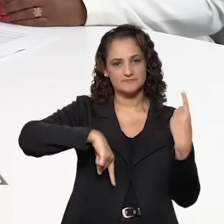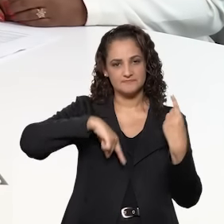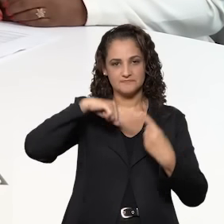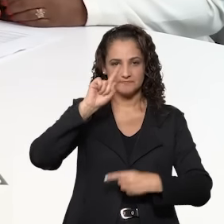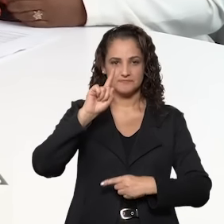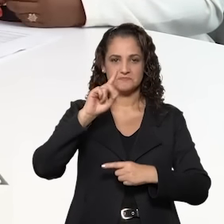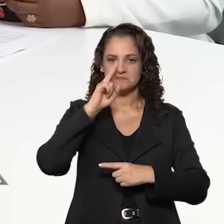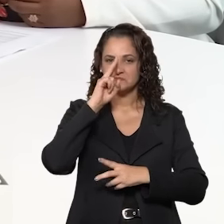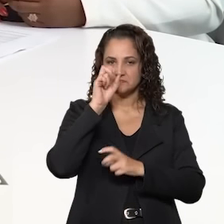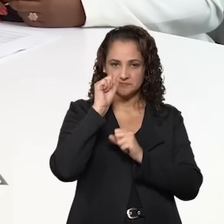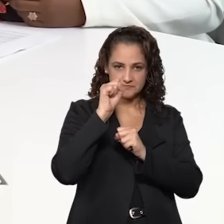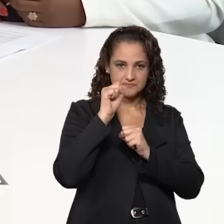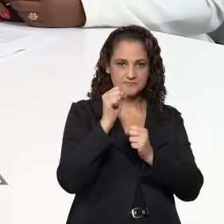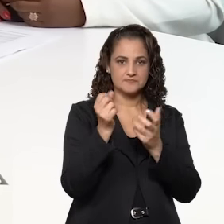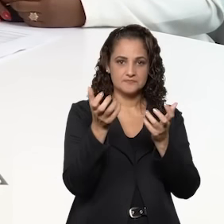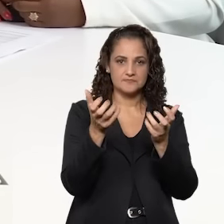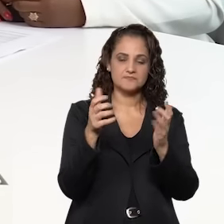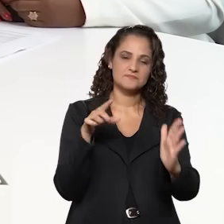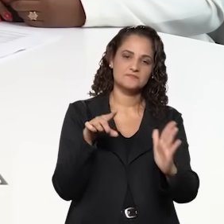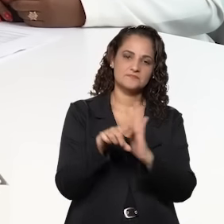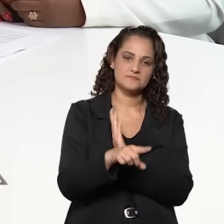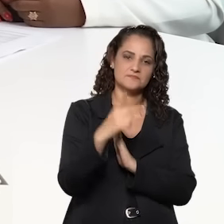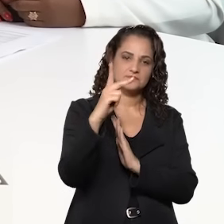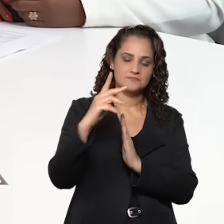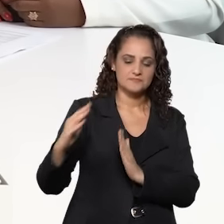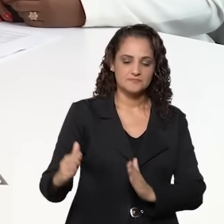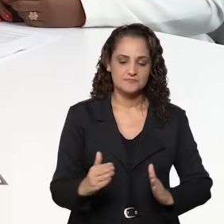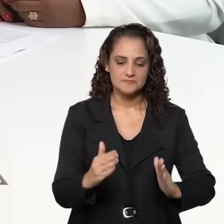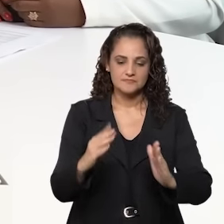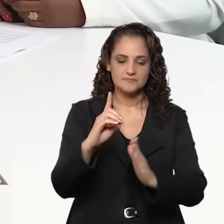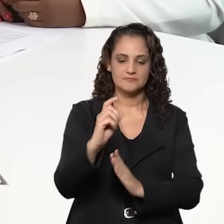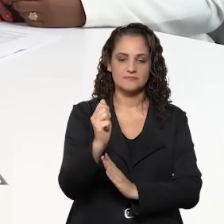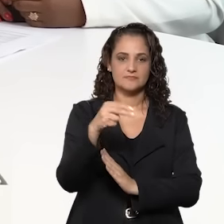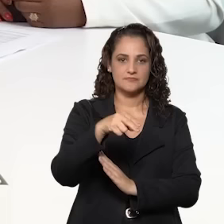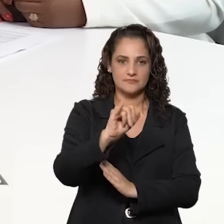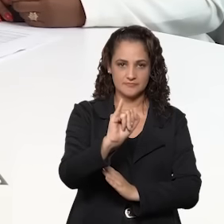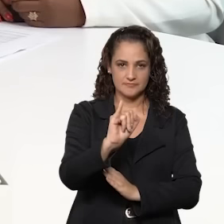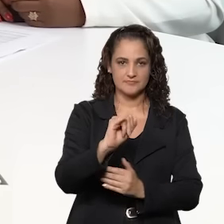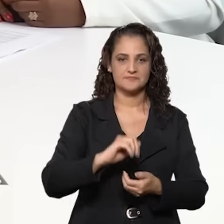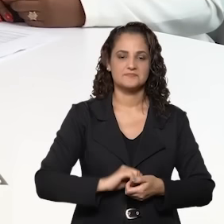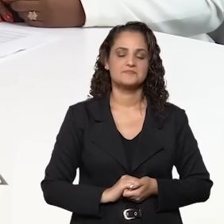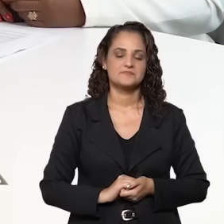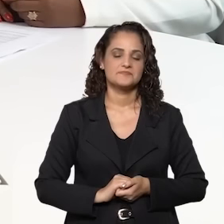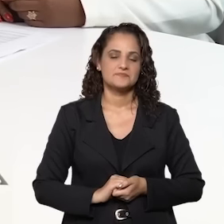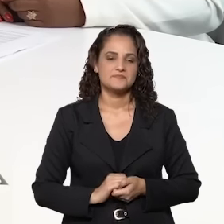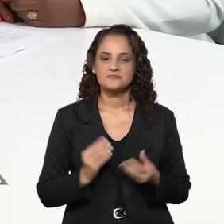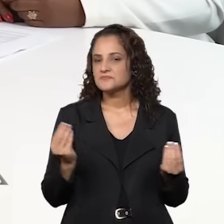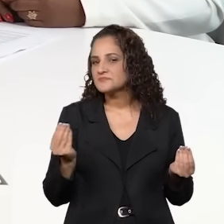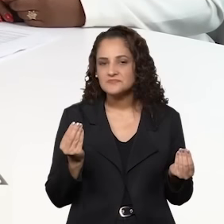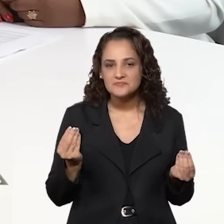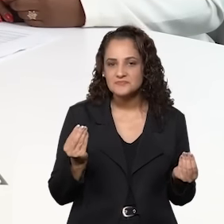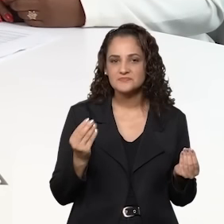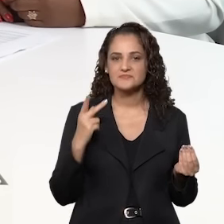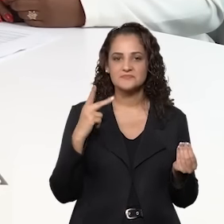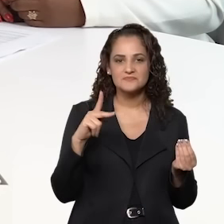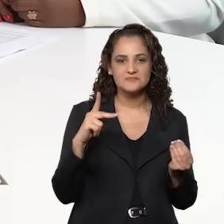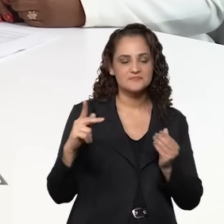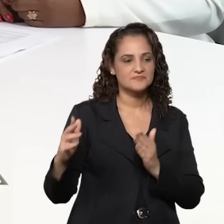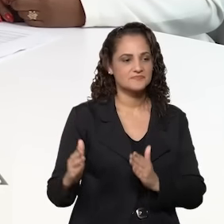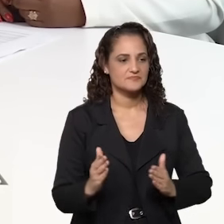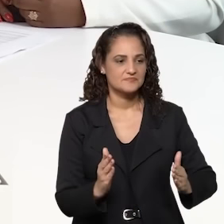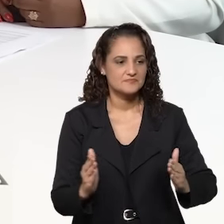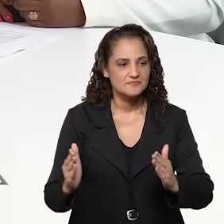jornada da Dani Dani eh como que foi esse caminho que você trilhou até essa posição de